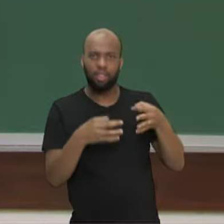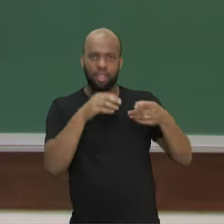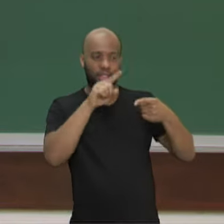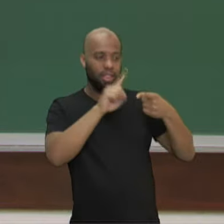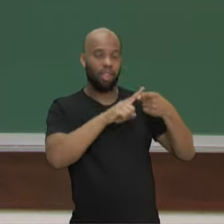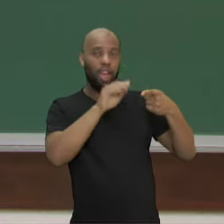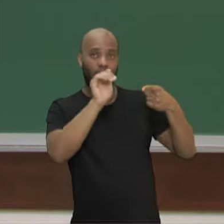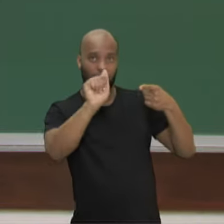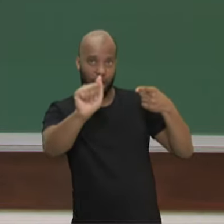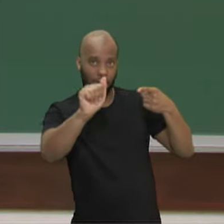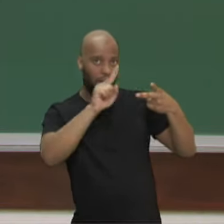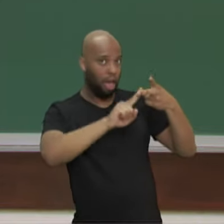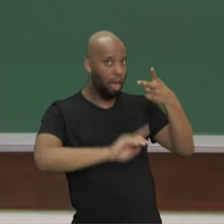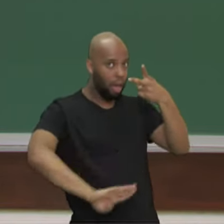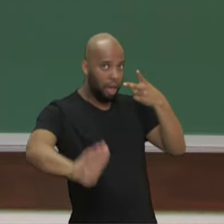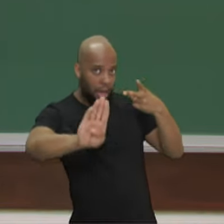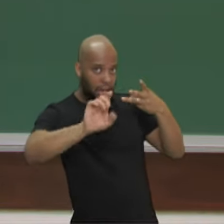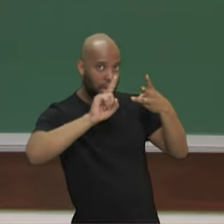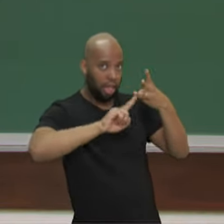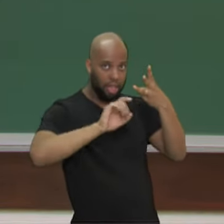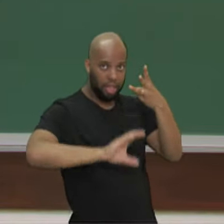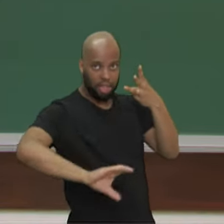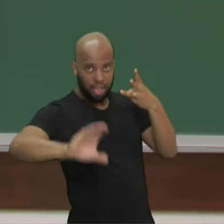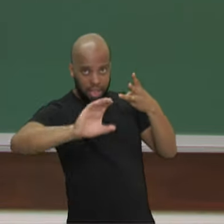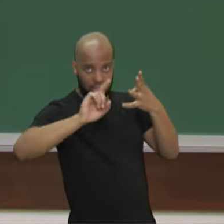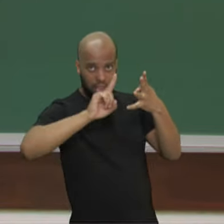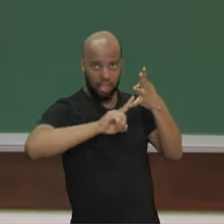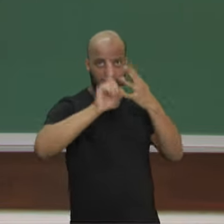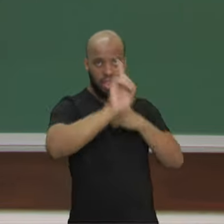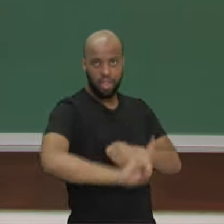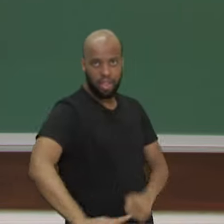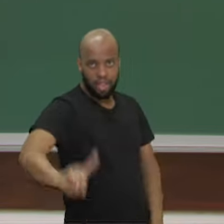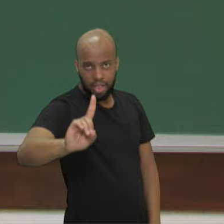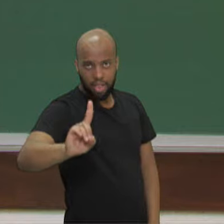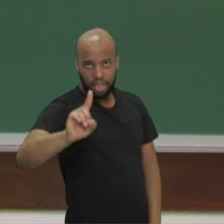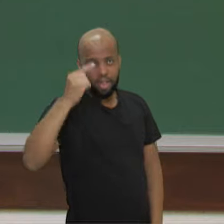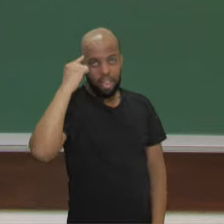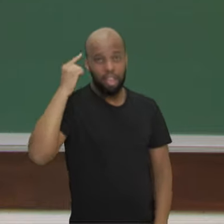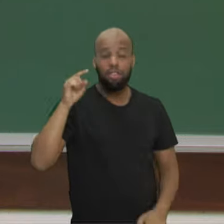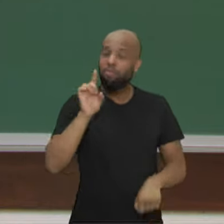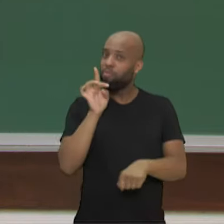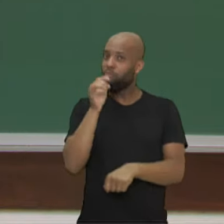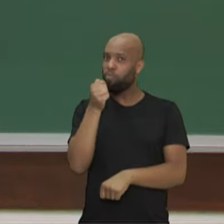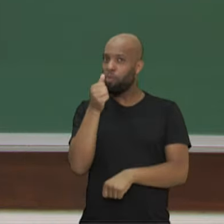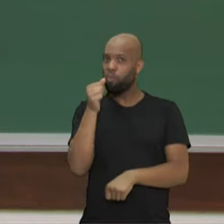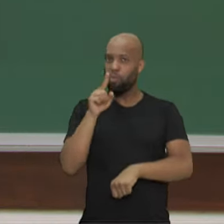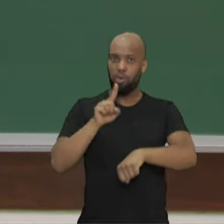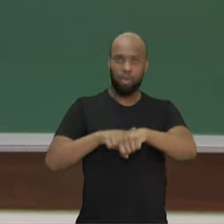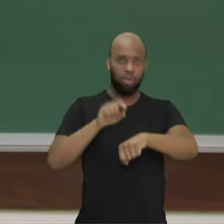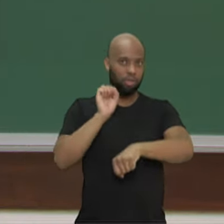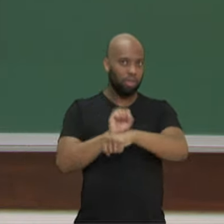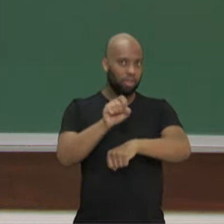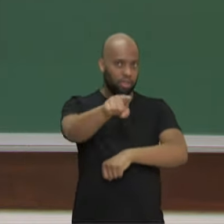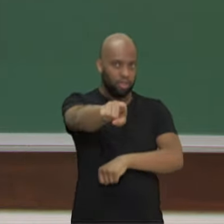A, letra B, letra C, letra D. Pense um pouquinho, um tempinho.